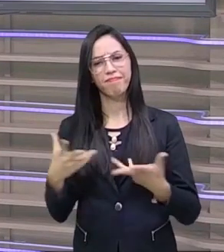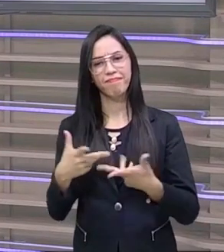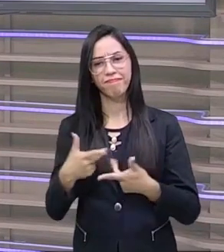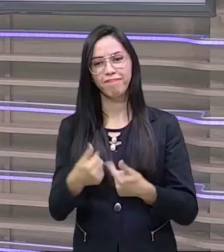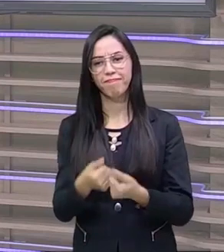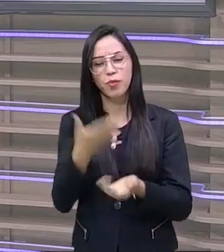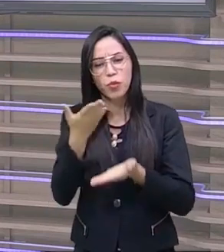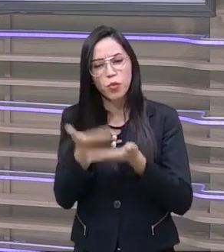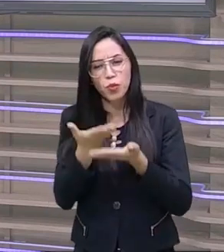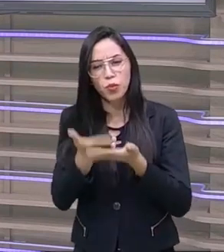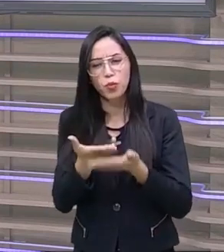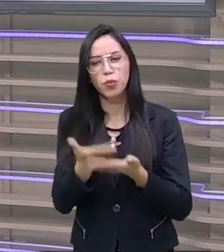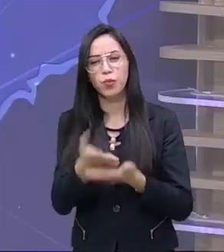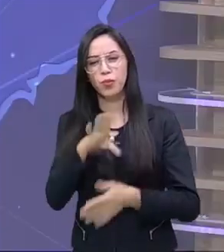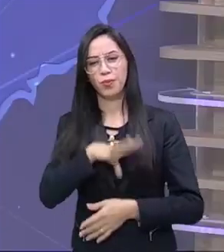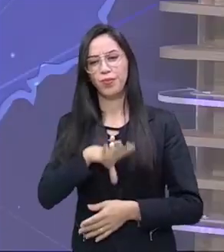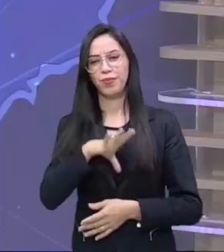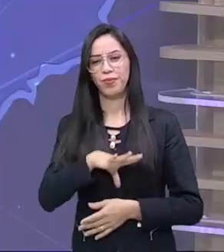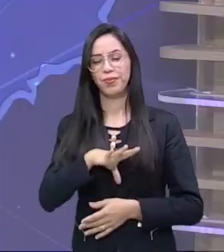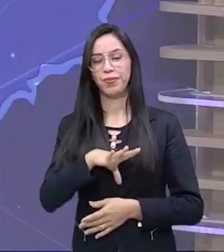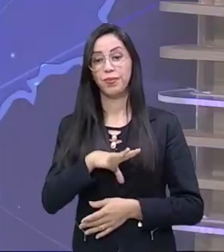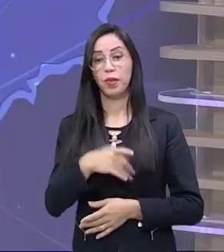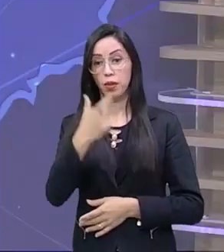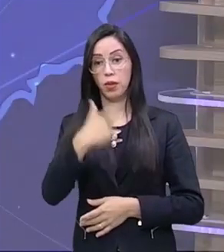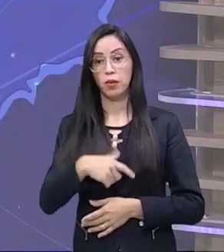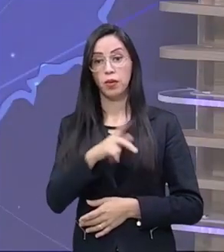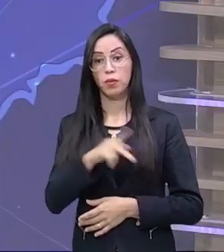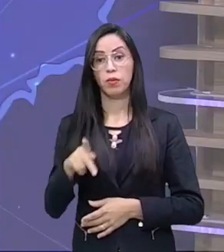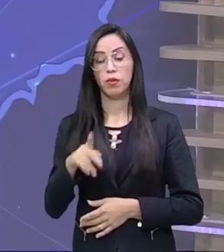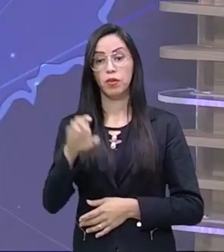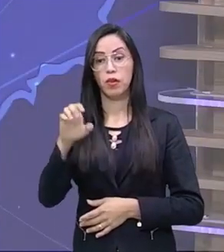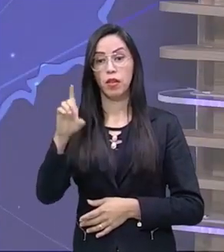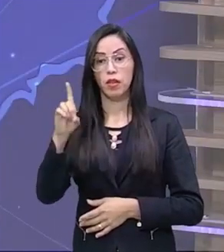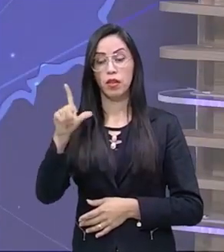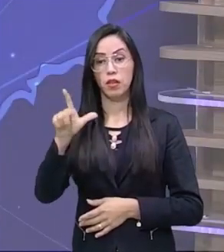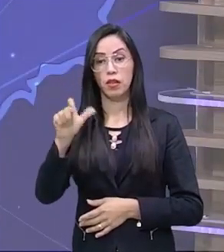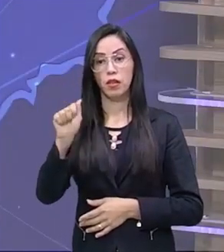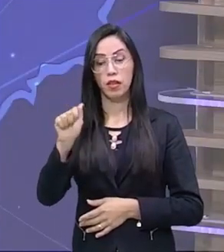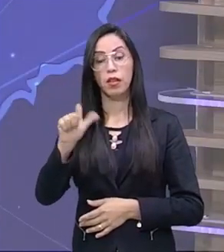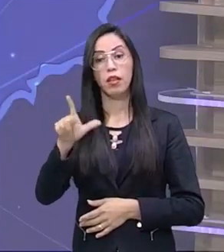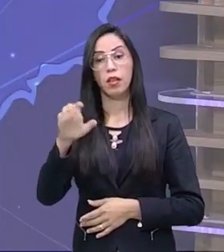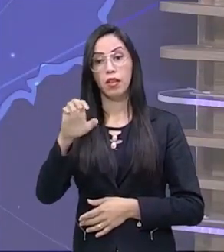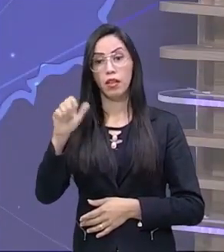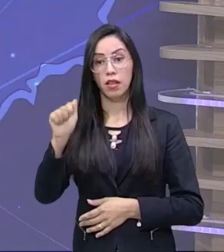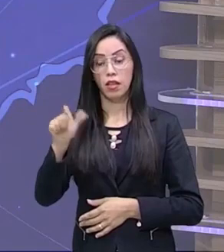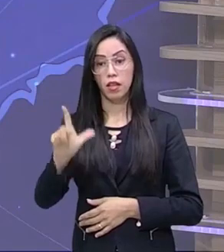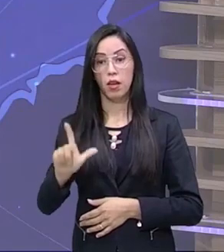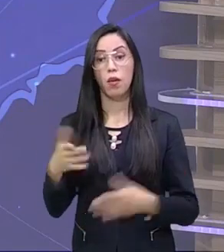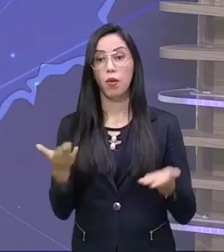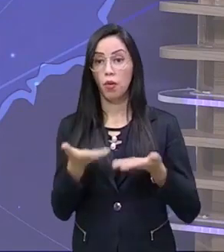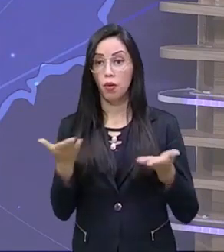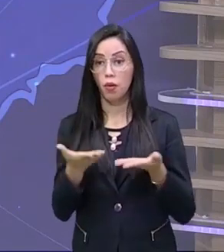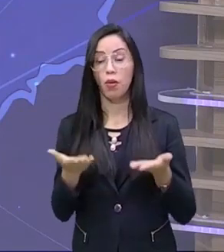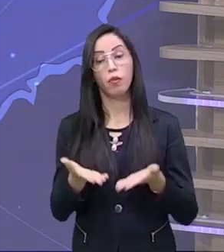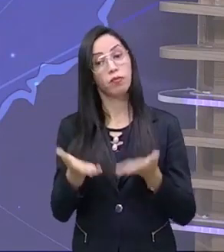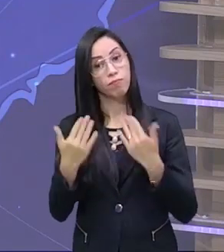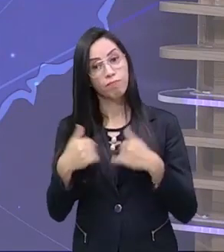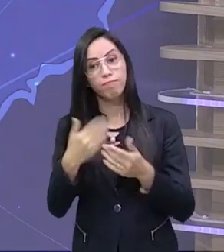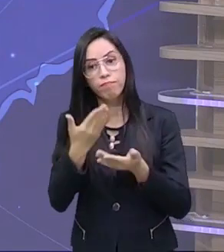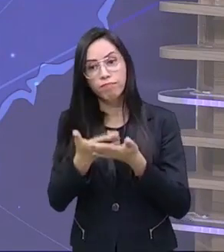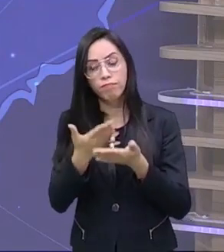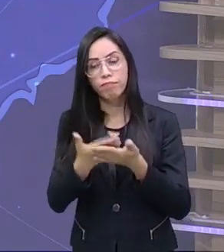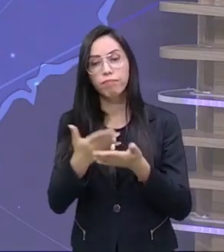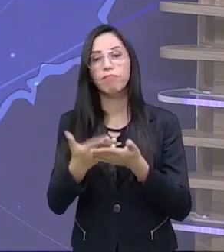estudar língua portuguesa. Eu sou a professora Edila Leal e hoje nós vamos estudar